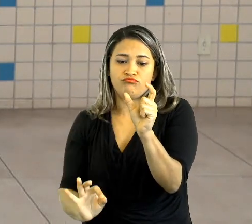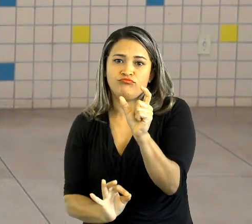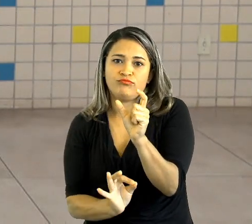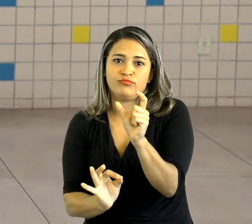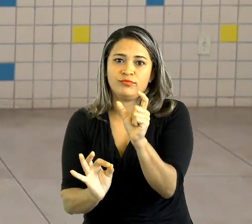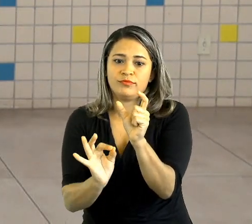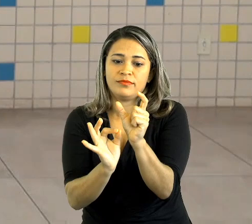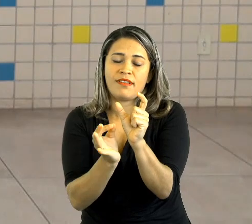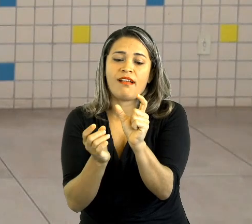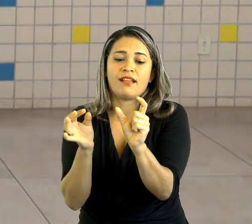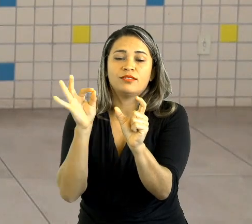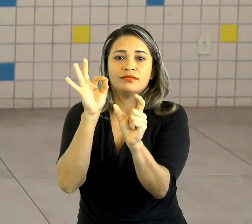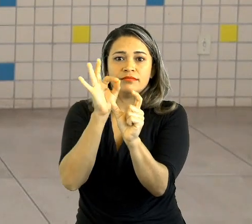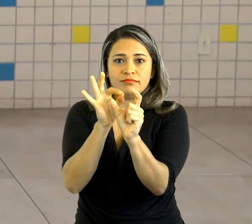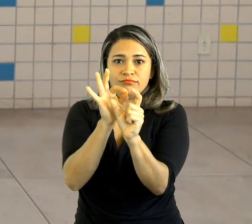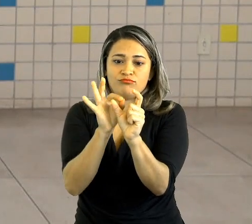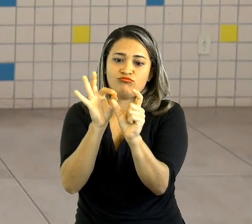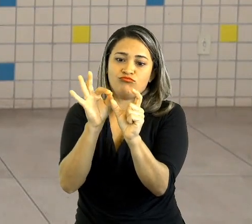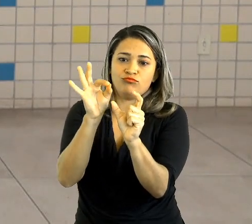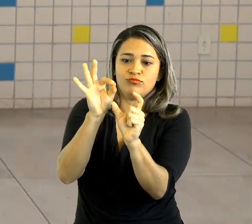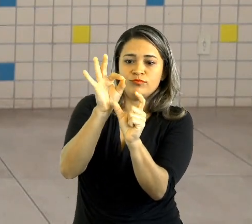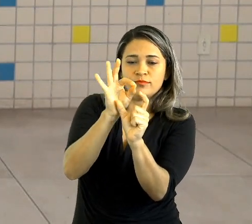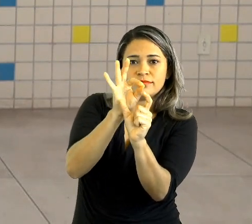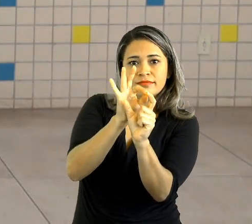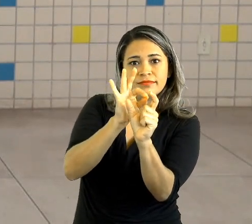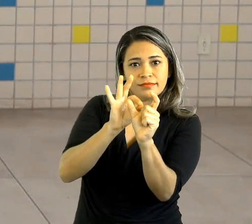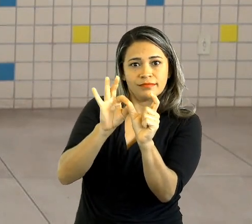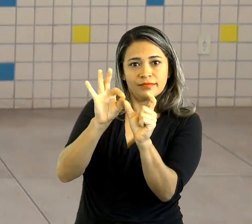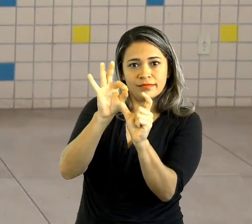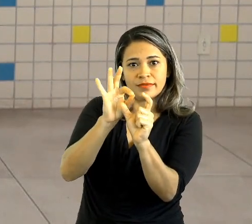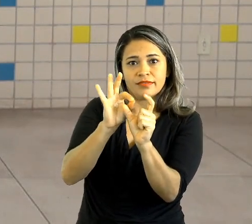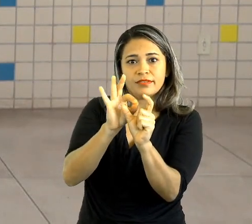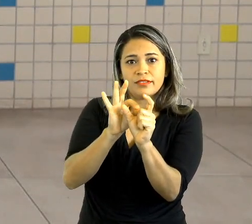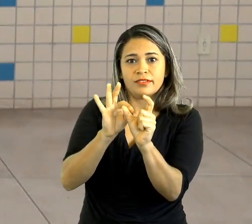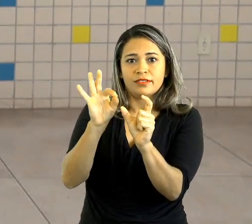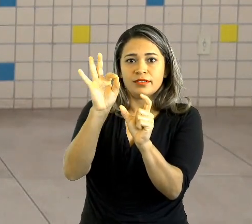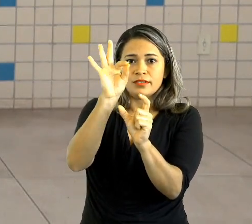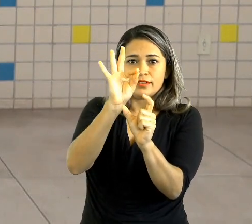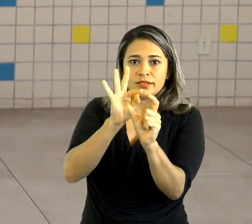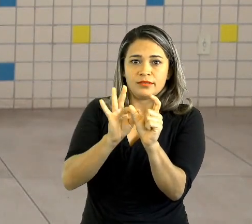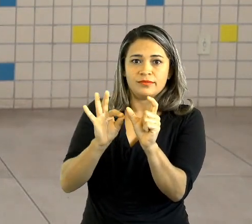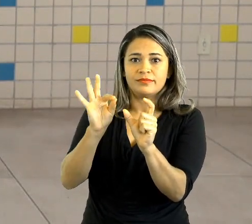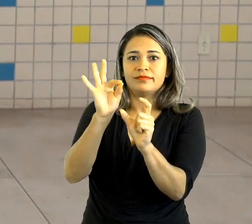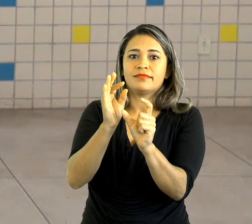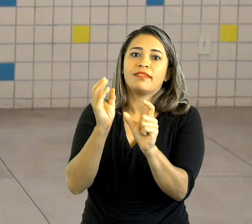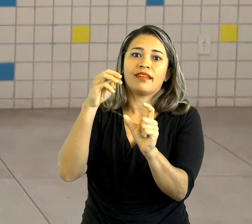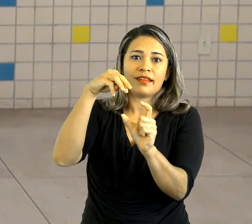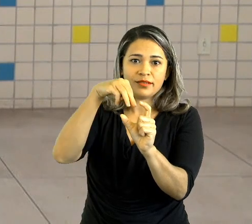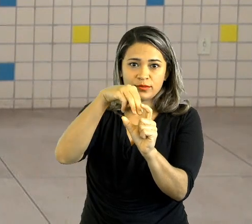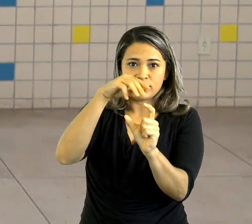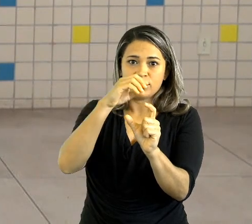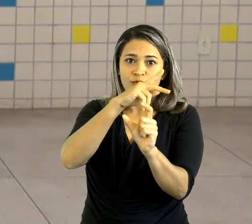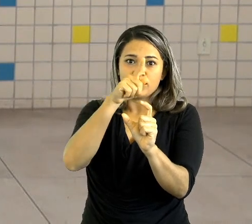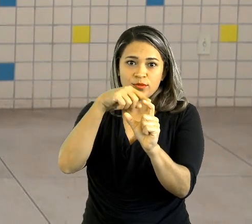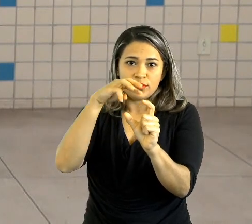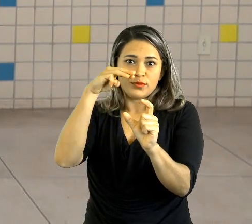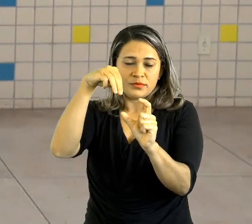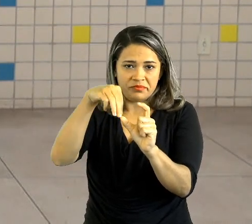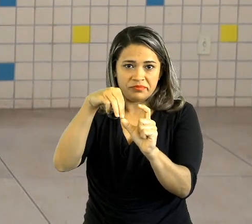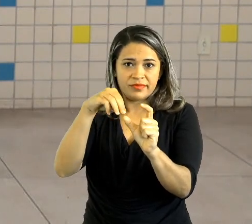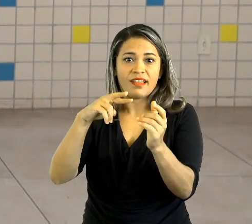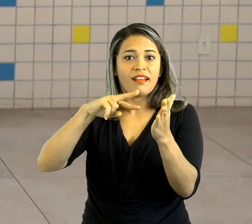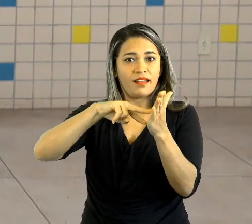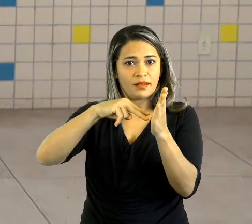foi escrevendo o zum, zum e foi fazendo em aspiral. Então, esse é o movimento que apresenta